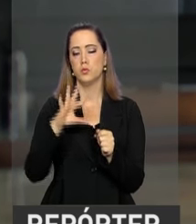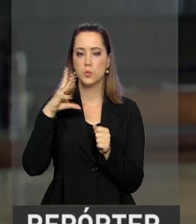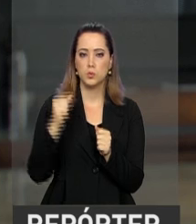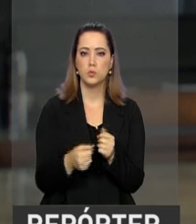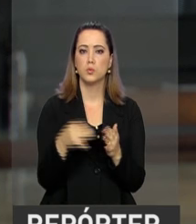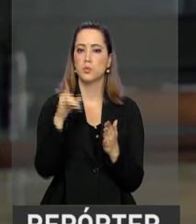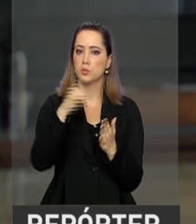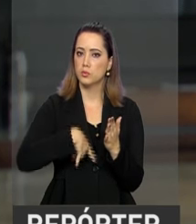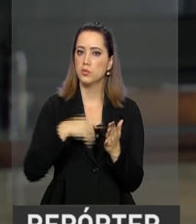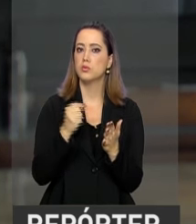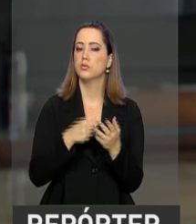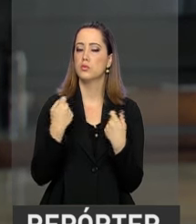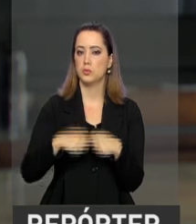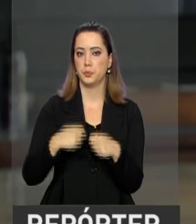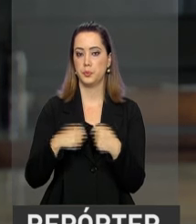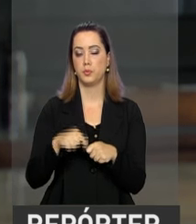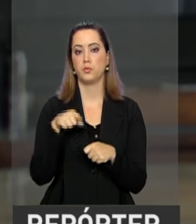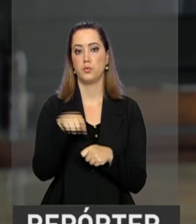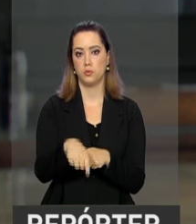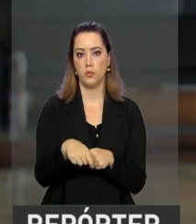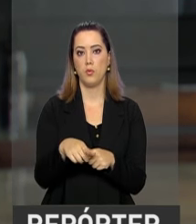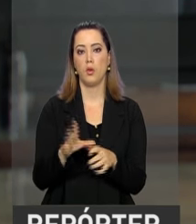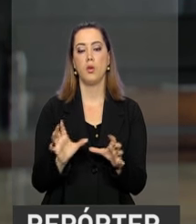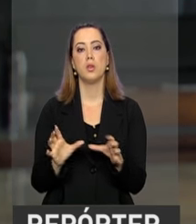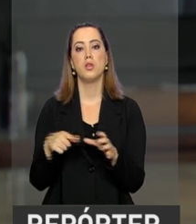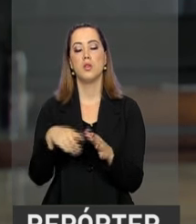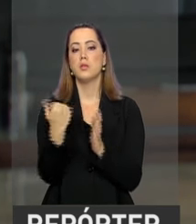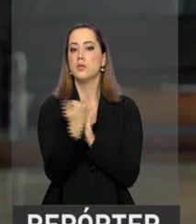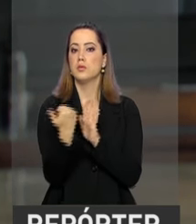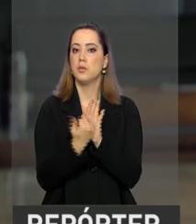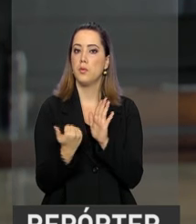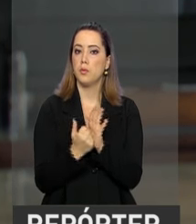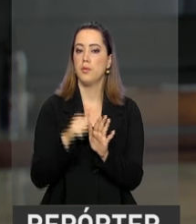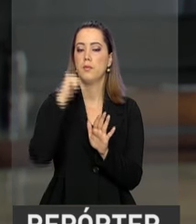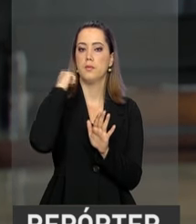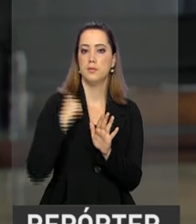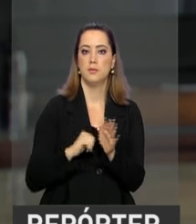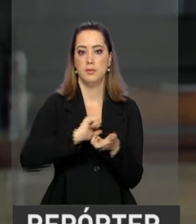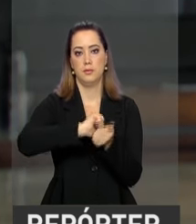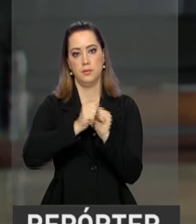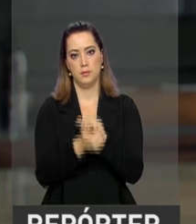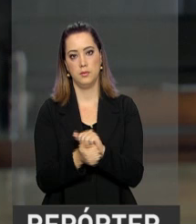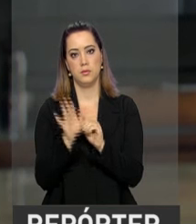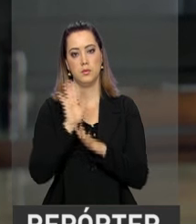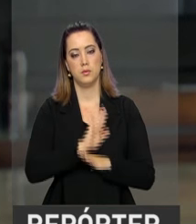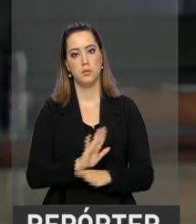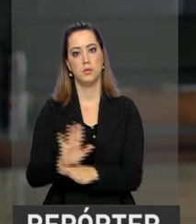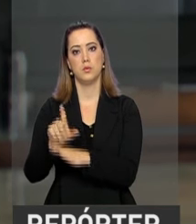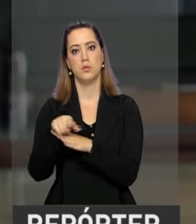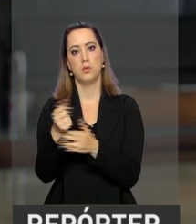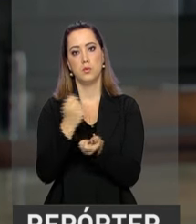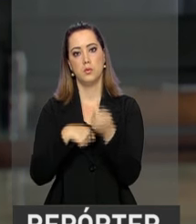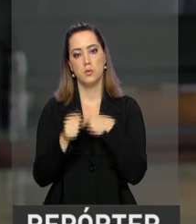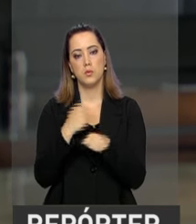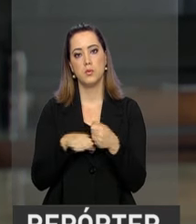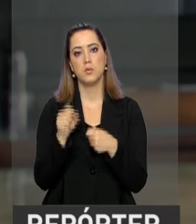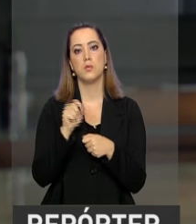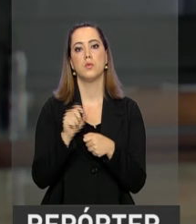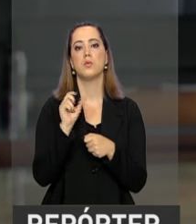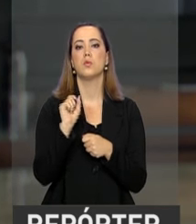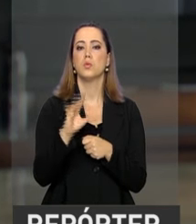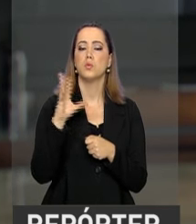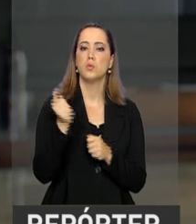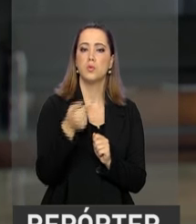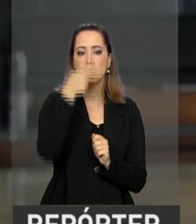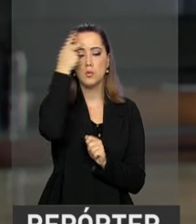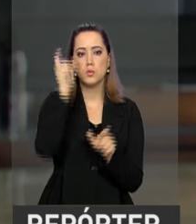O Bolsa Atleta é um programa de patrocínio individual criado em 2005 e que apoia financeiramente os